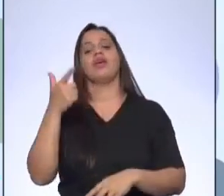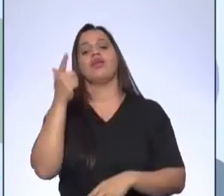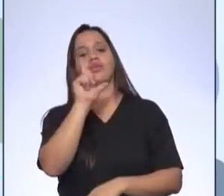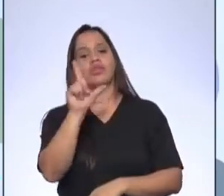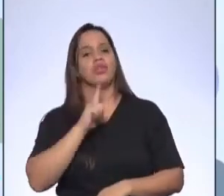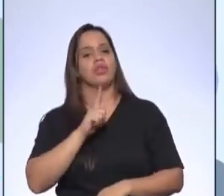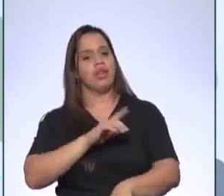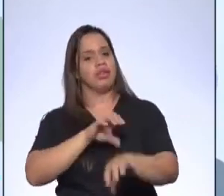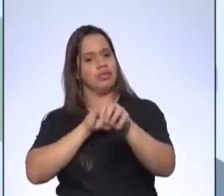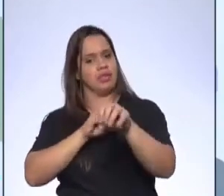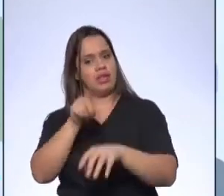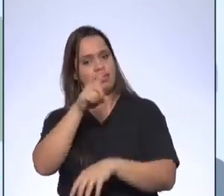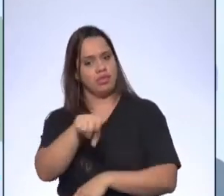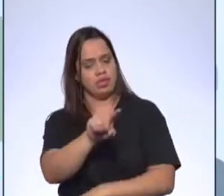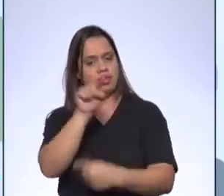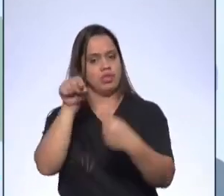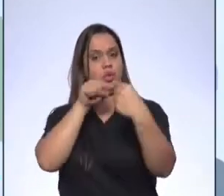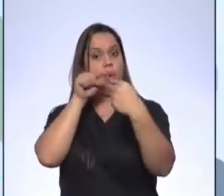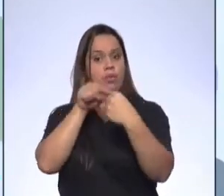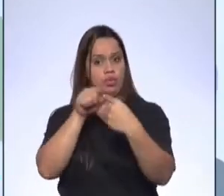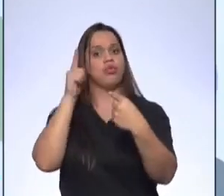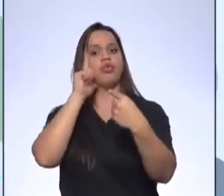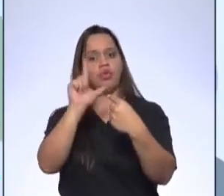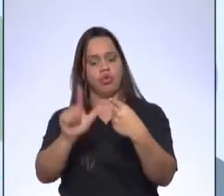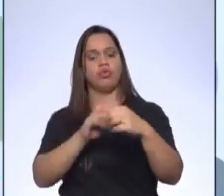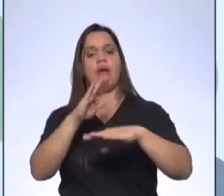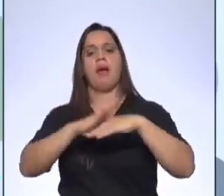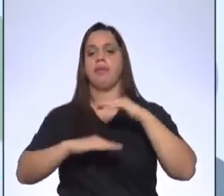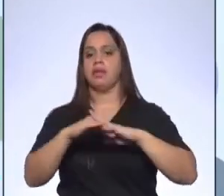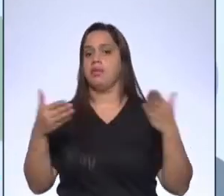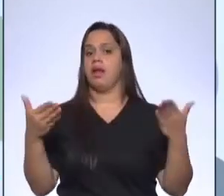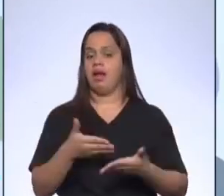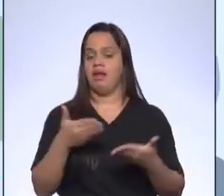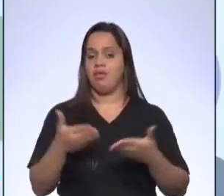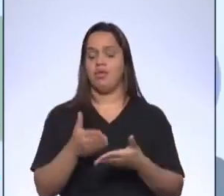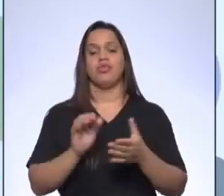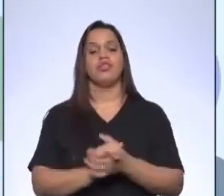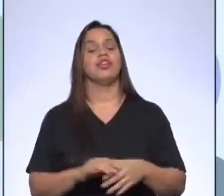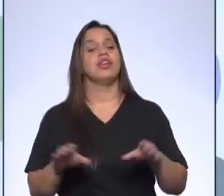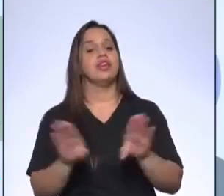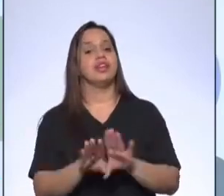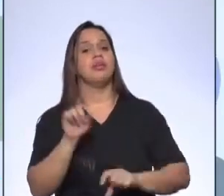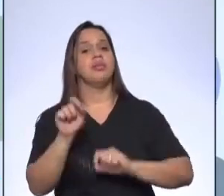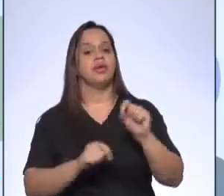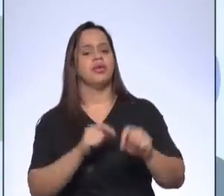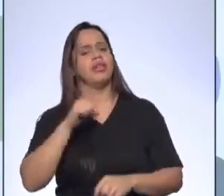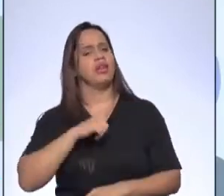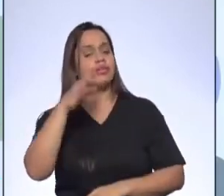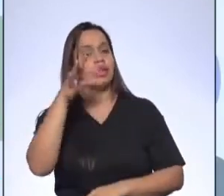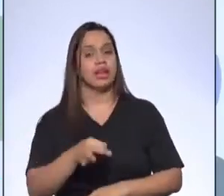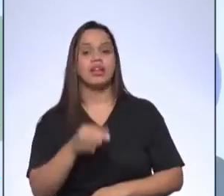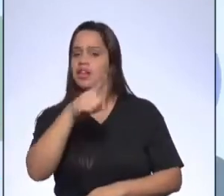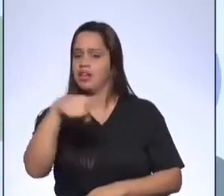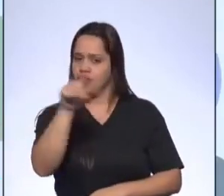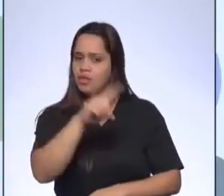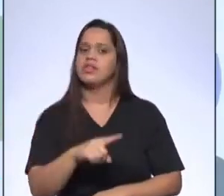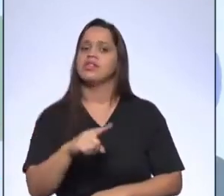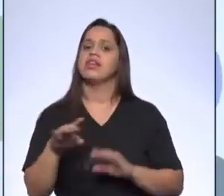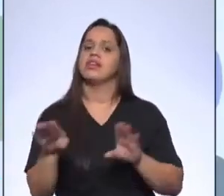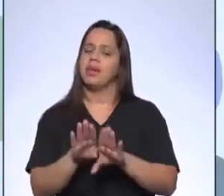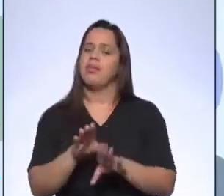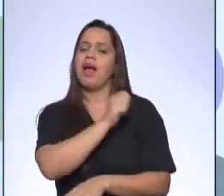alcançado os objetivos e as habilidades para hoje e também tenho certeza que vocês